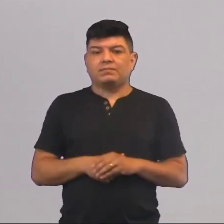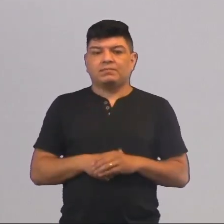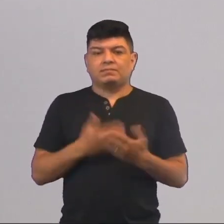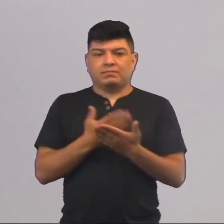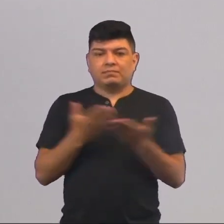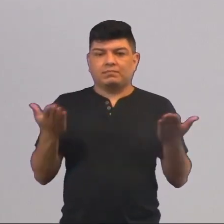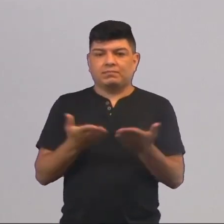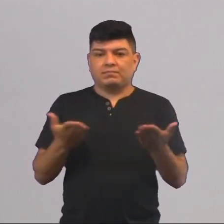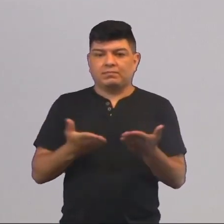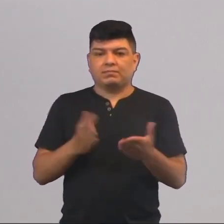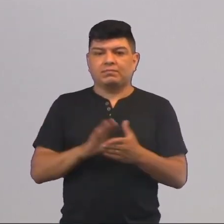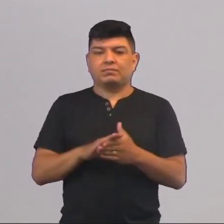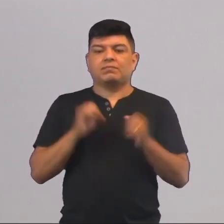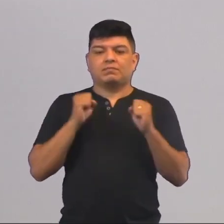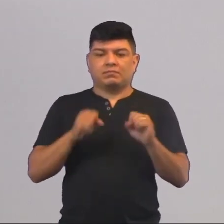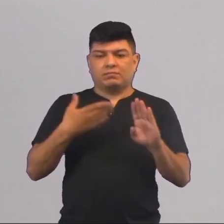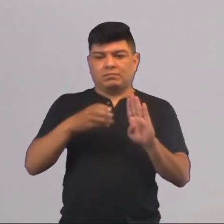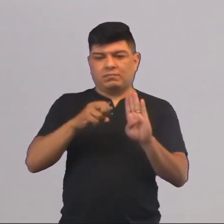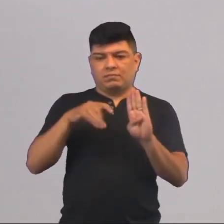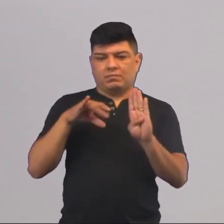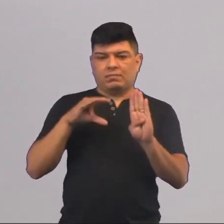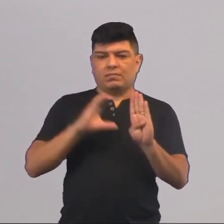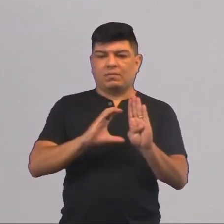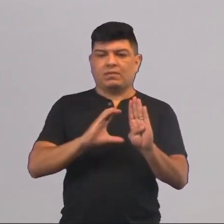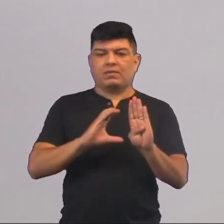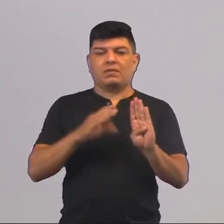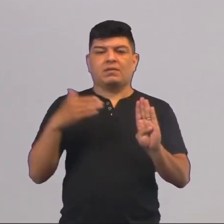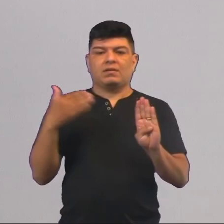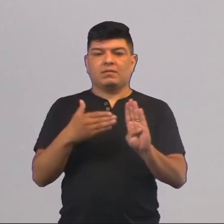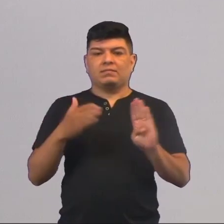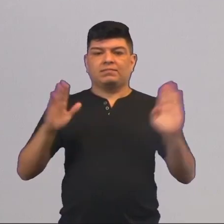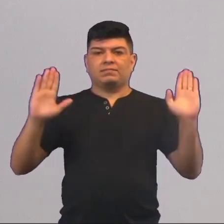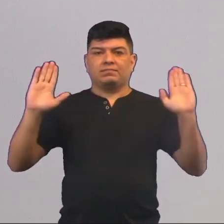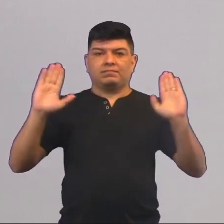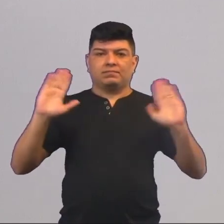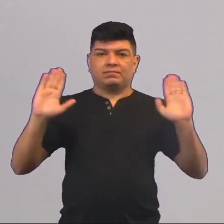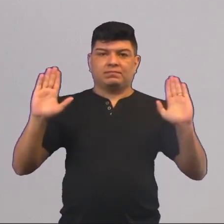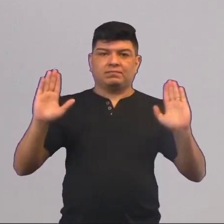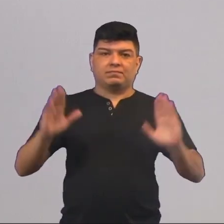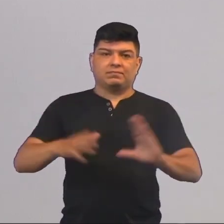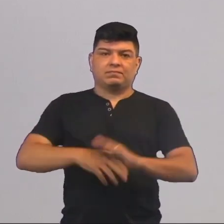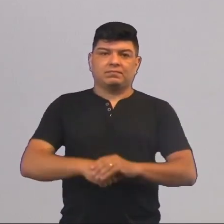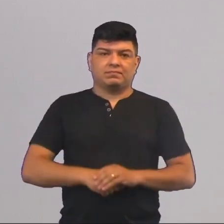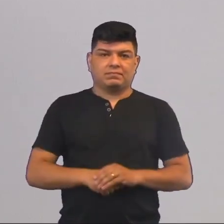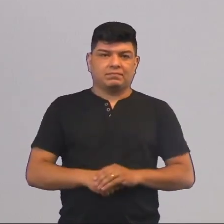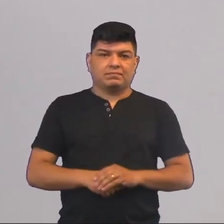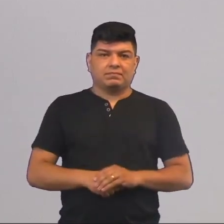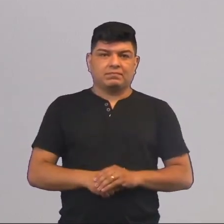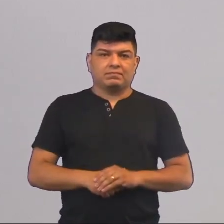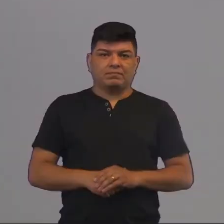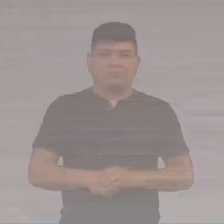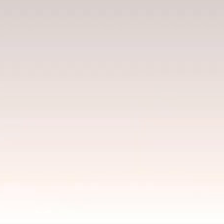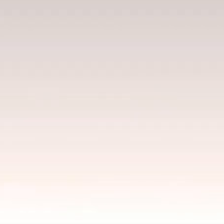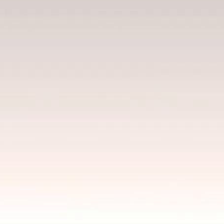essa foi a nossa aula de hoje. Vocês podem acessá-la mais vezes na plataforma Eduque. Até a próxima aula!